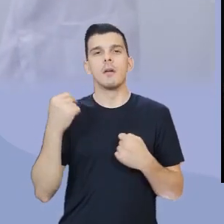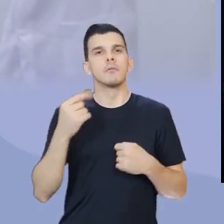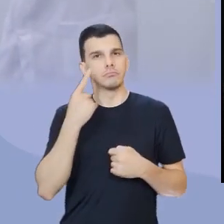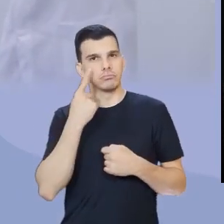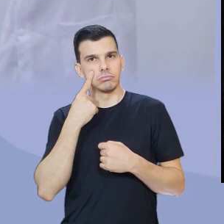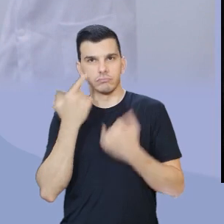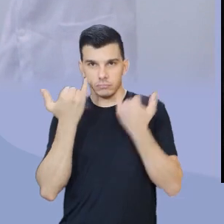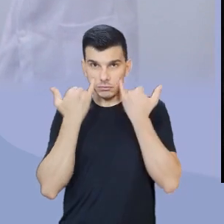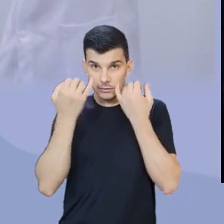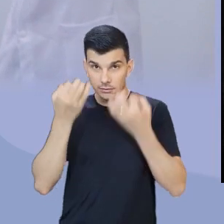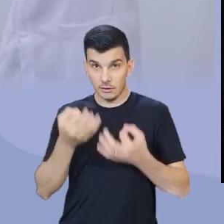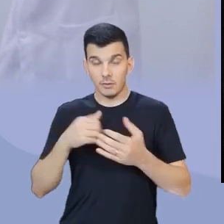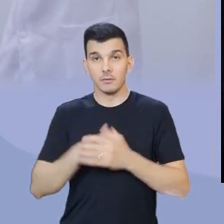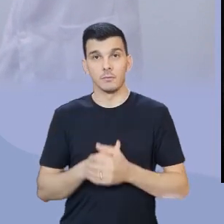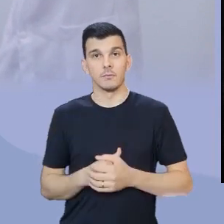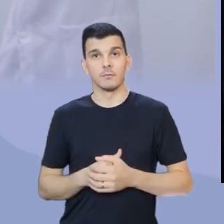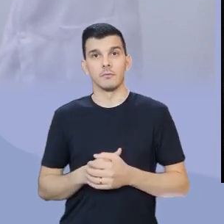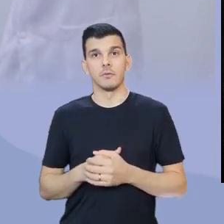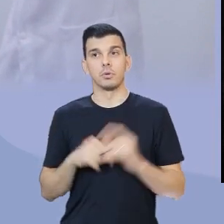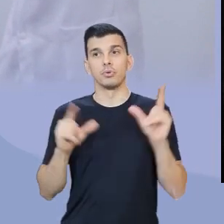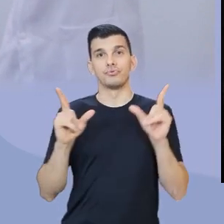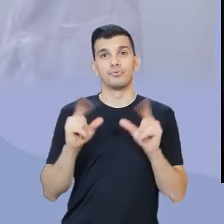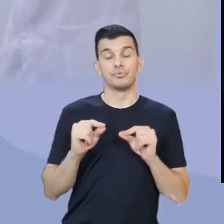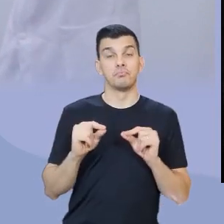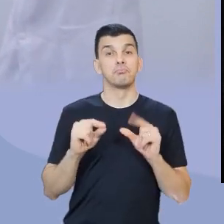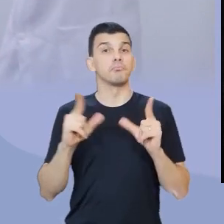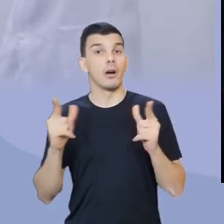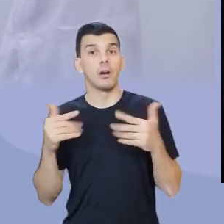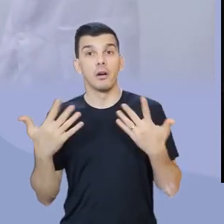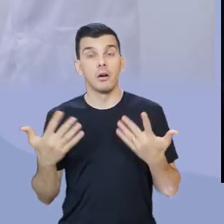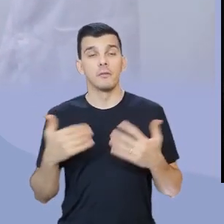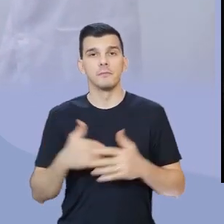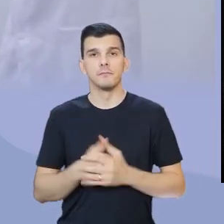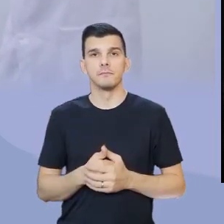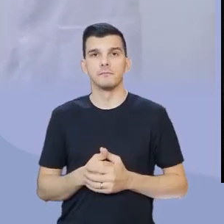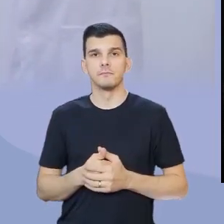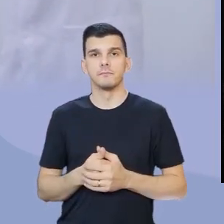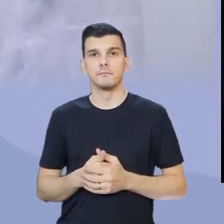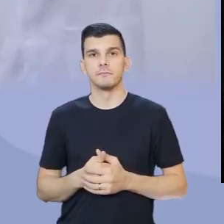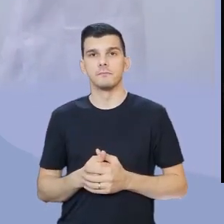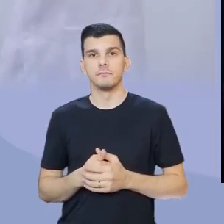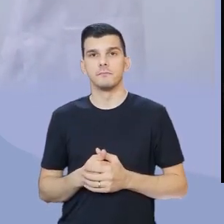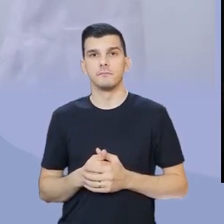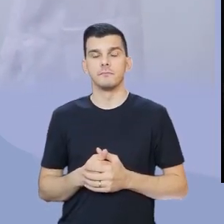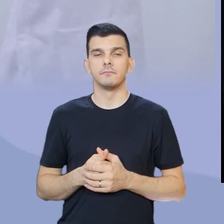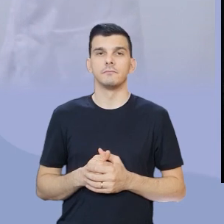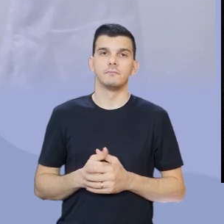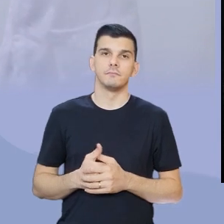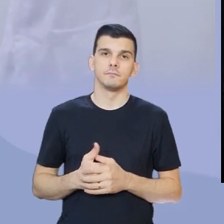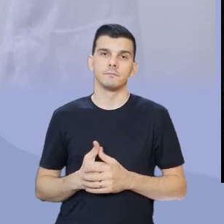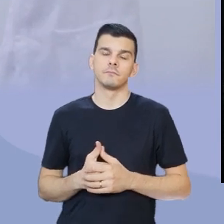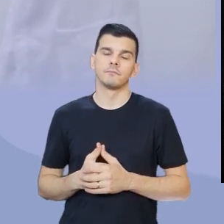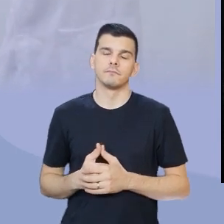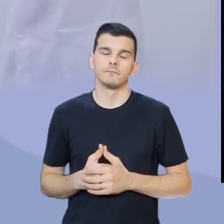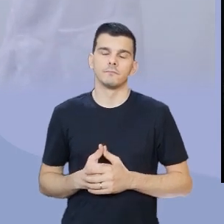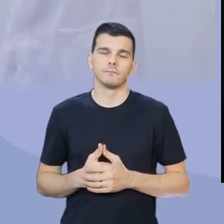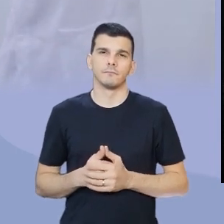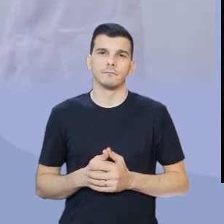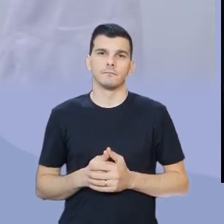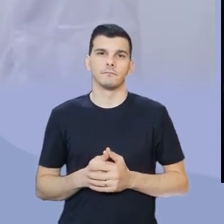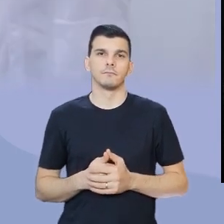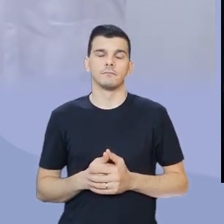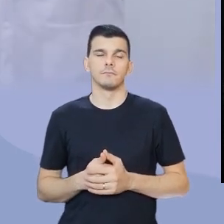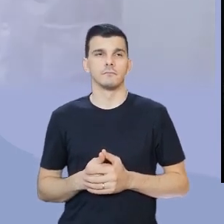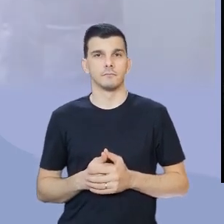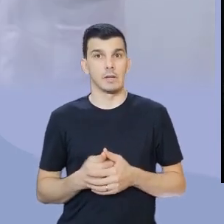cá. O coeficiente angular vai diminuir ou vai aumentar? Ela está aqui. Vem para cá, esse ângulo vai aumentar. Então, o